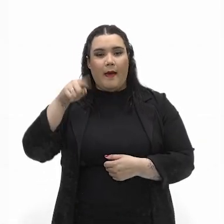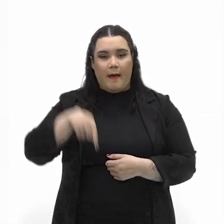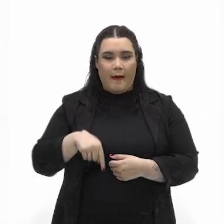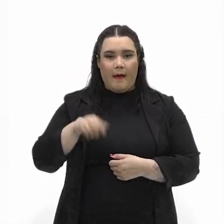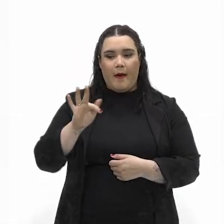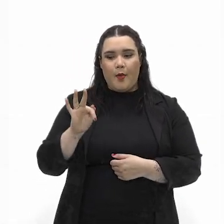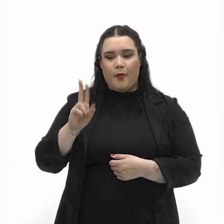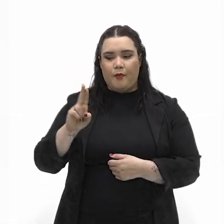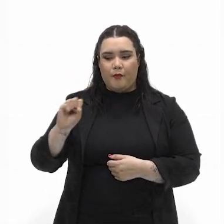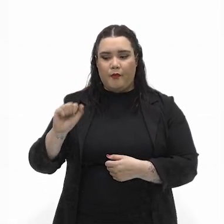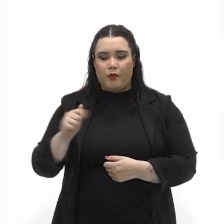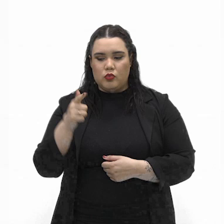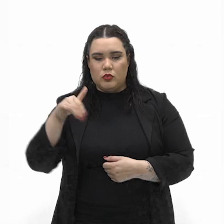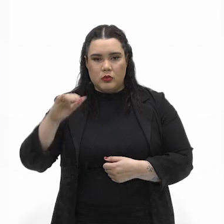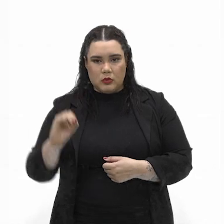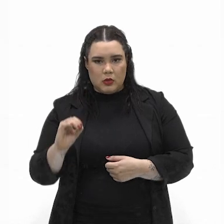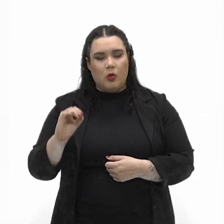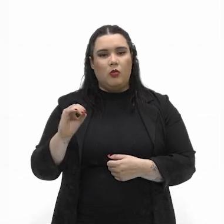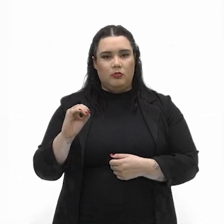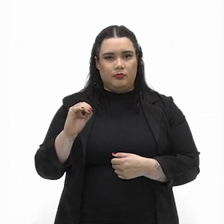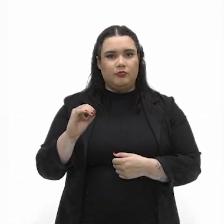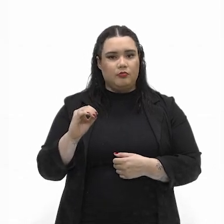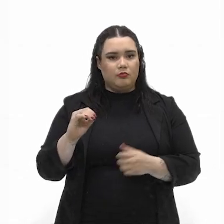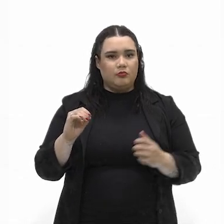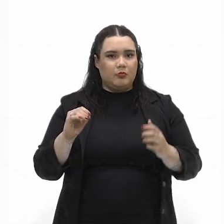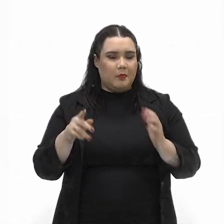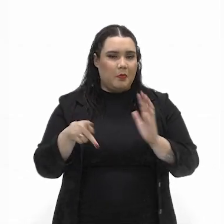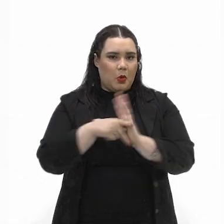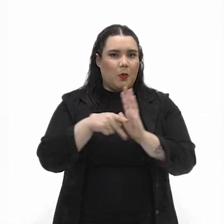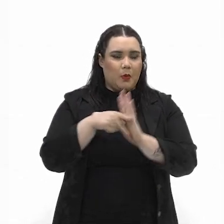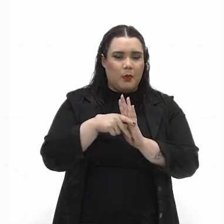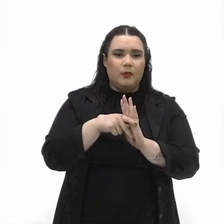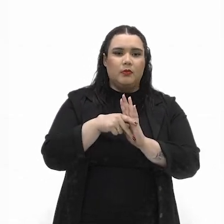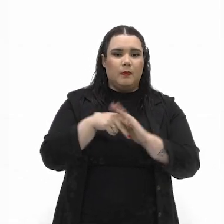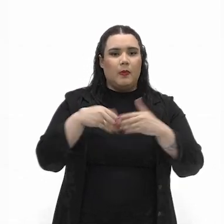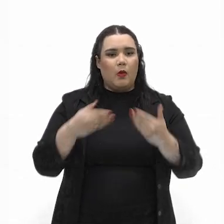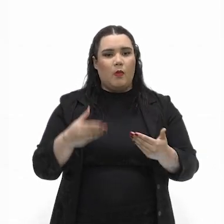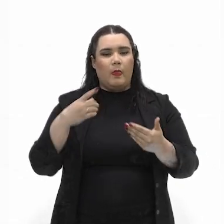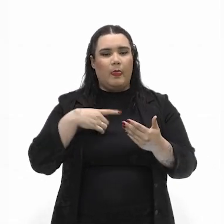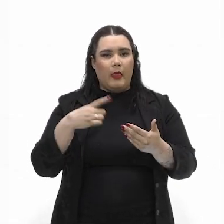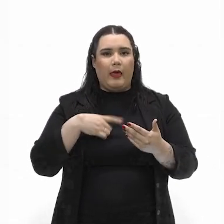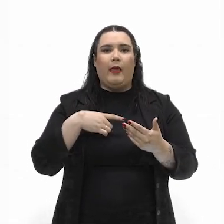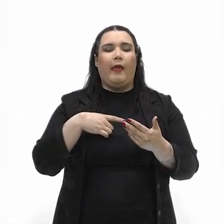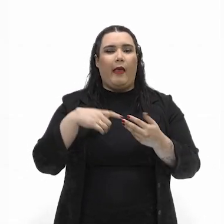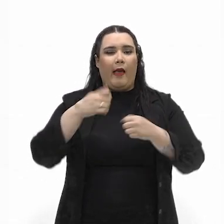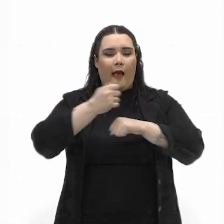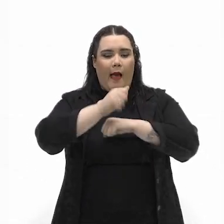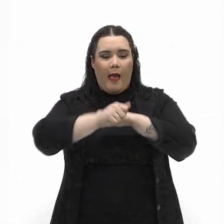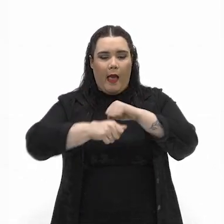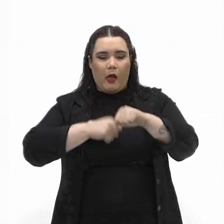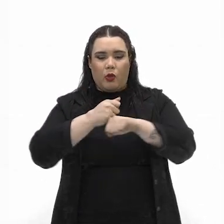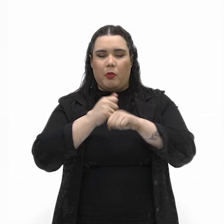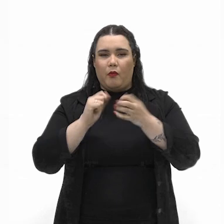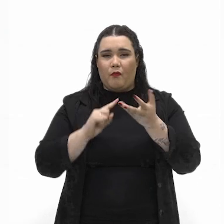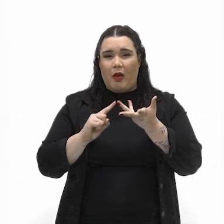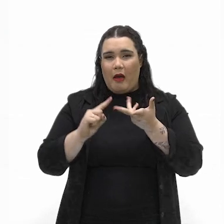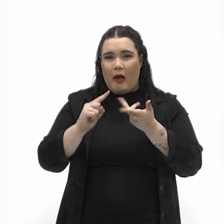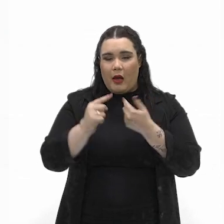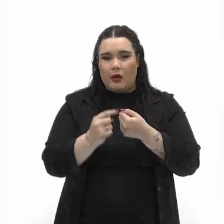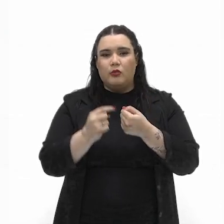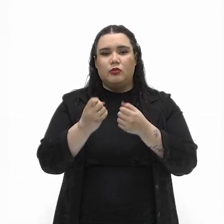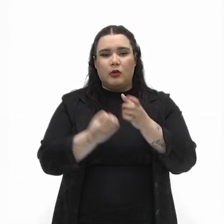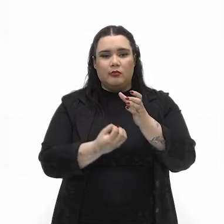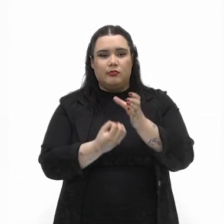temos vários átomos de hidrogênio que estão se fundindo e formando o hélio, tá, gente? Uma